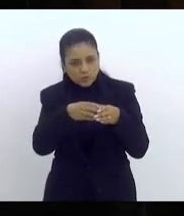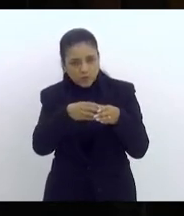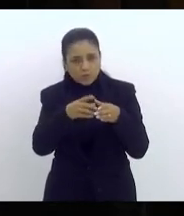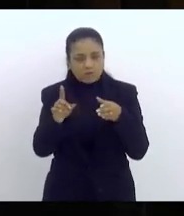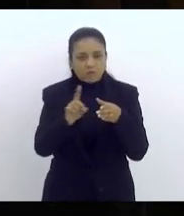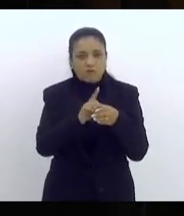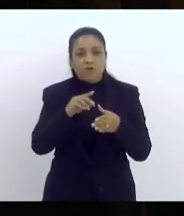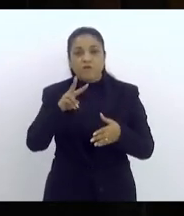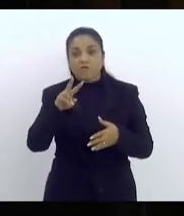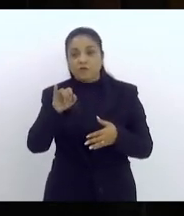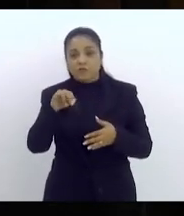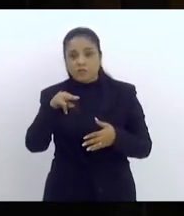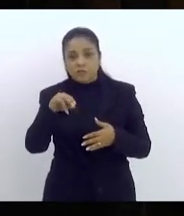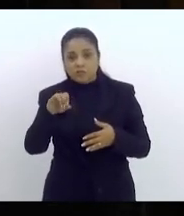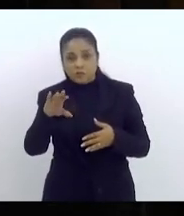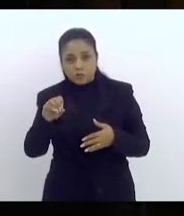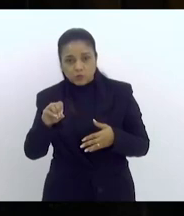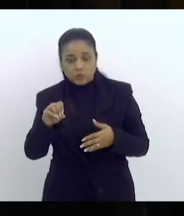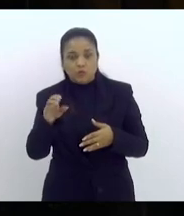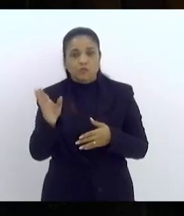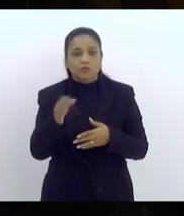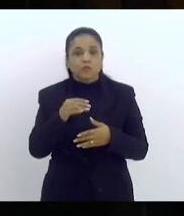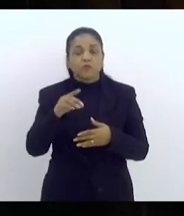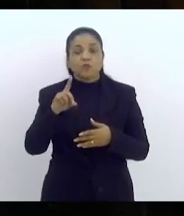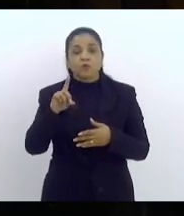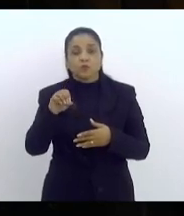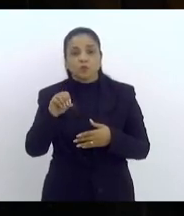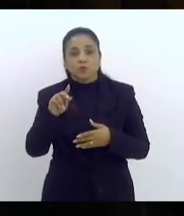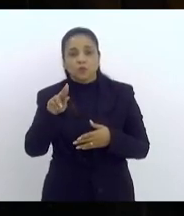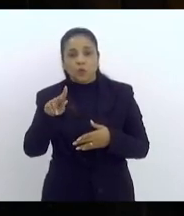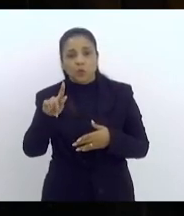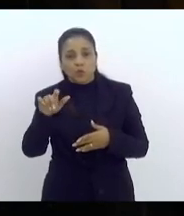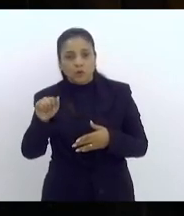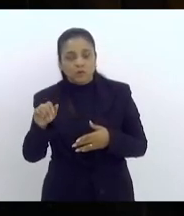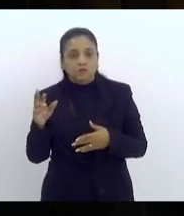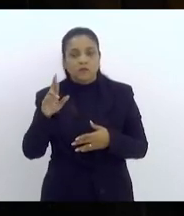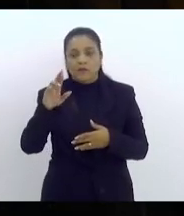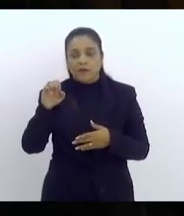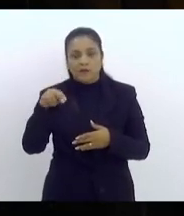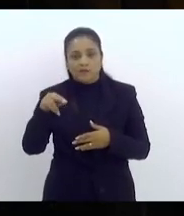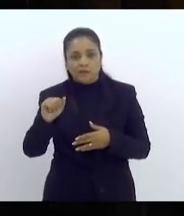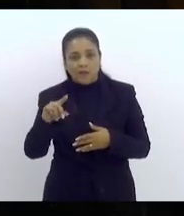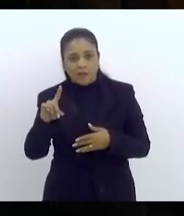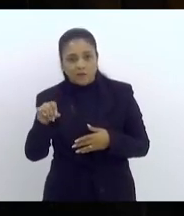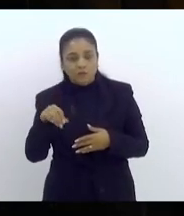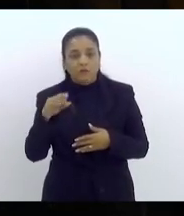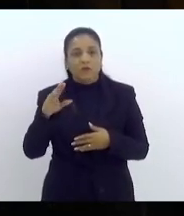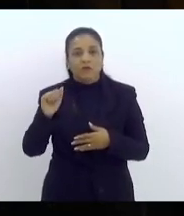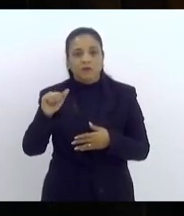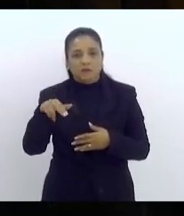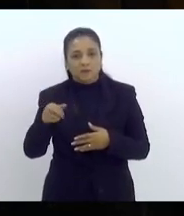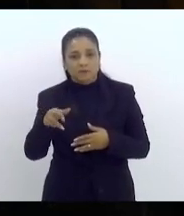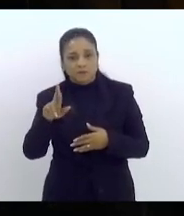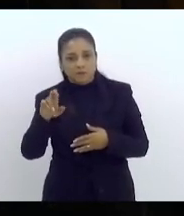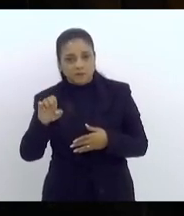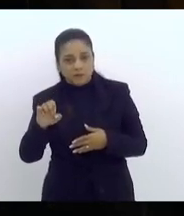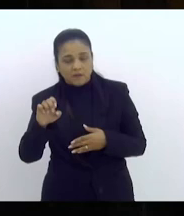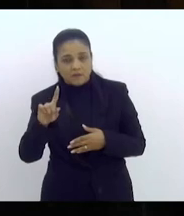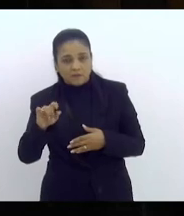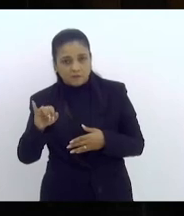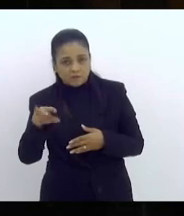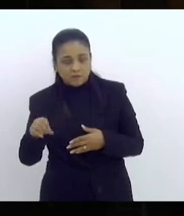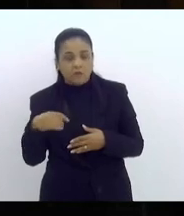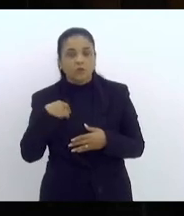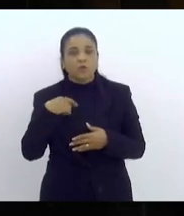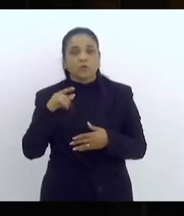Vinícius Cosolino deputado Douglas Ruas deputado Renato Miranda deputado Andrézinho Siciliano deputado Luiz